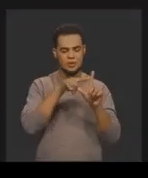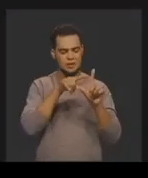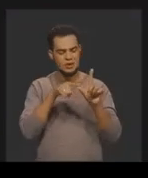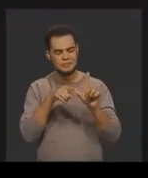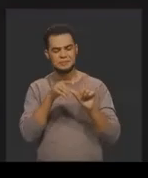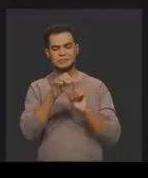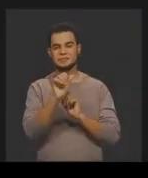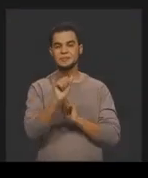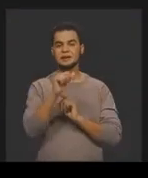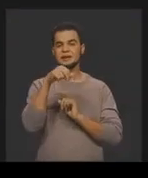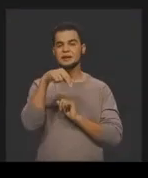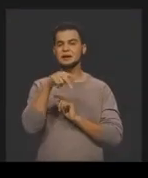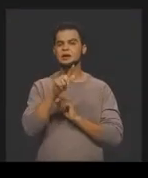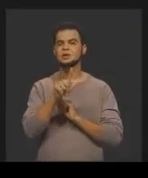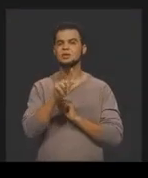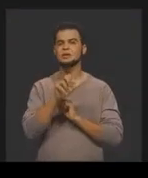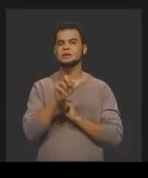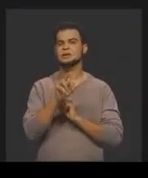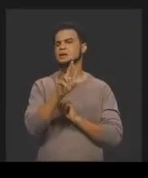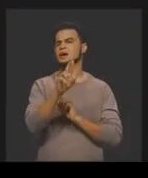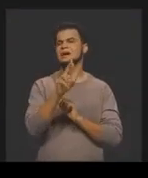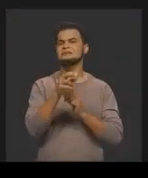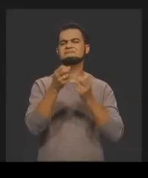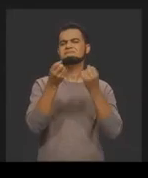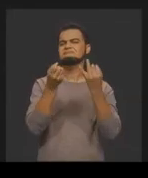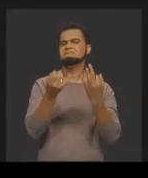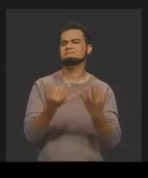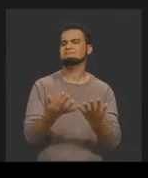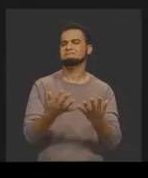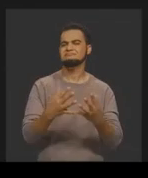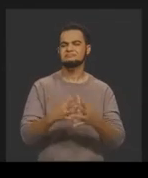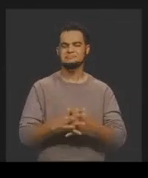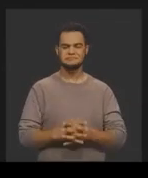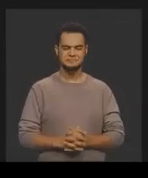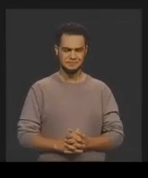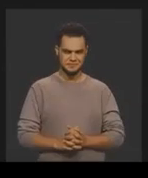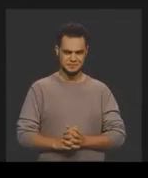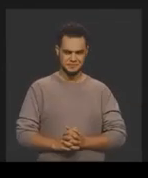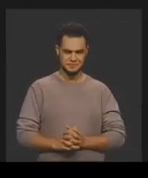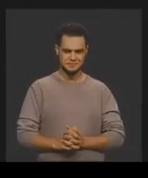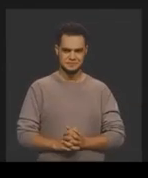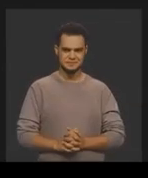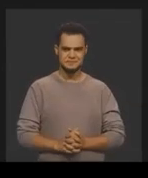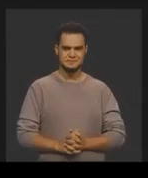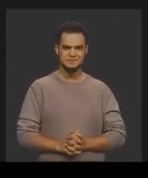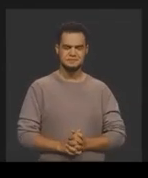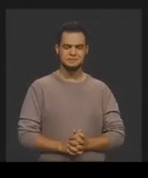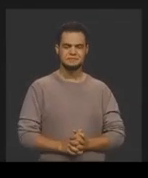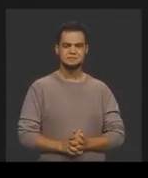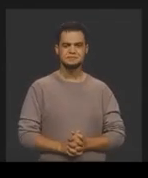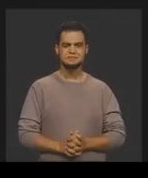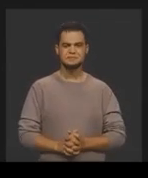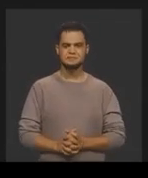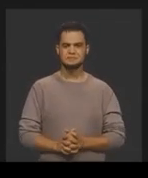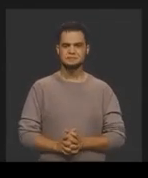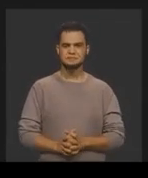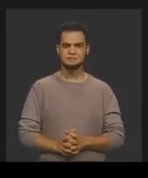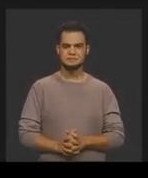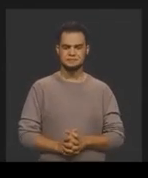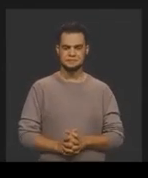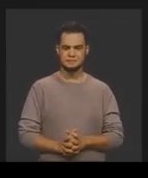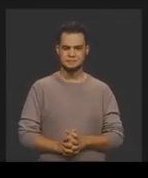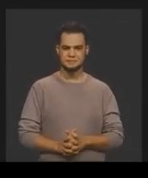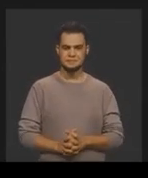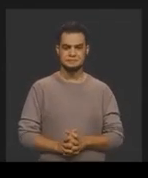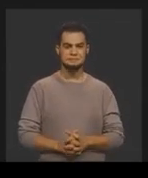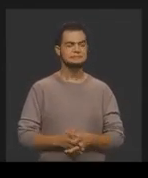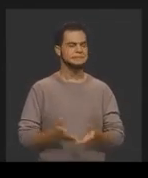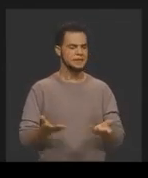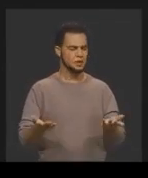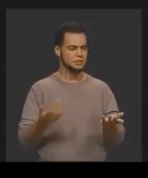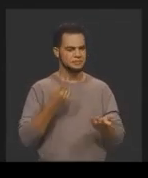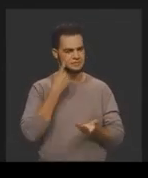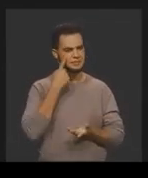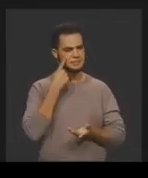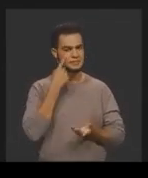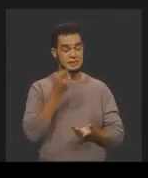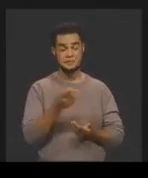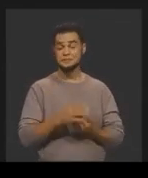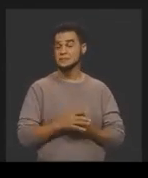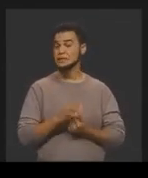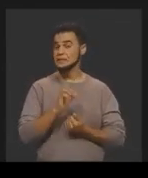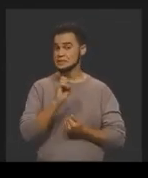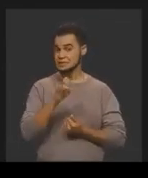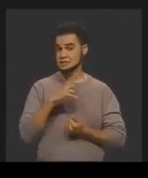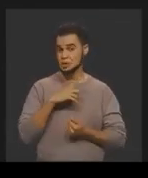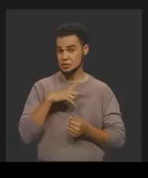obrigada, né, pela pergunta. Então, região angular. Vamos lá. Se eu tenho, né, o